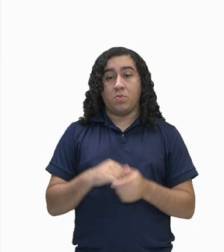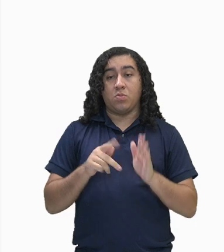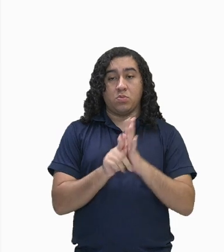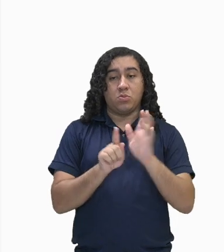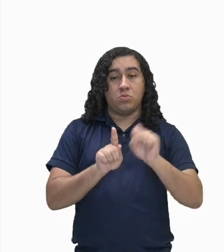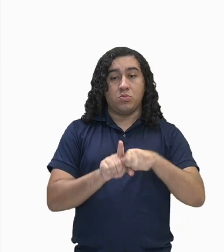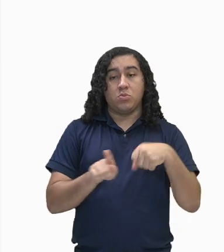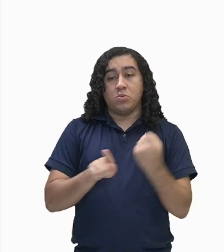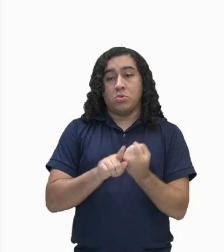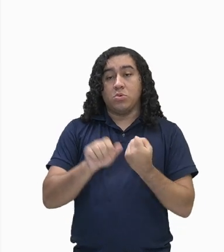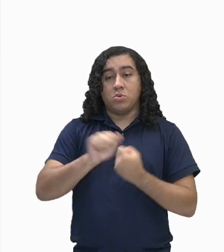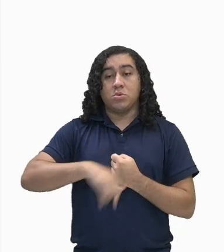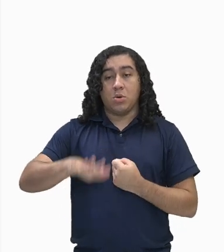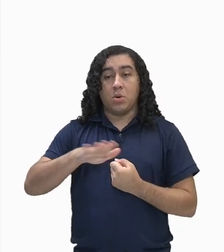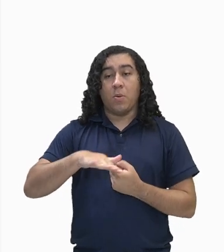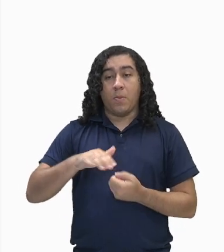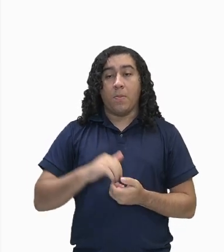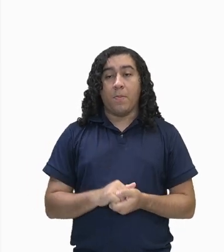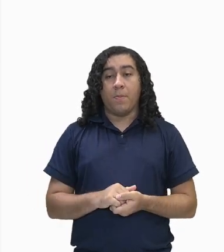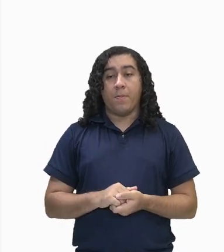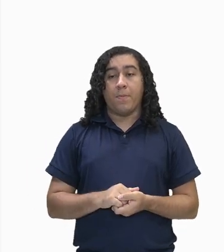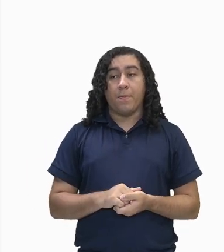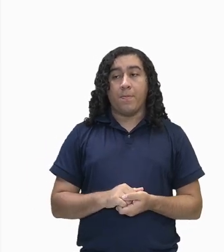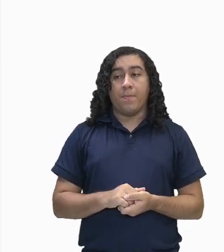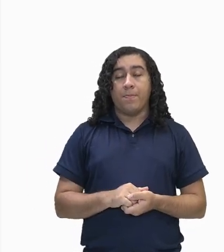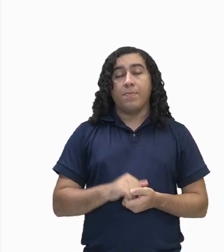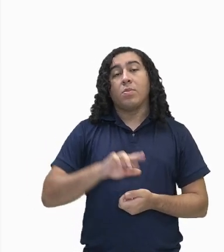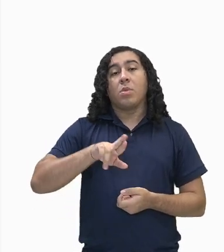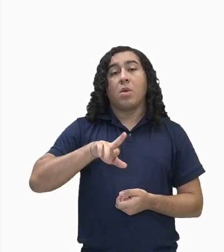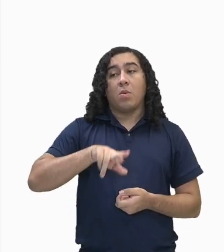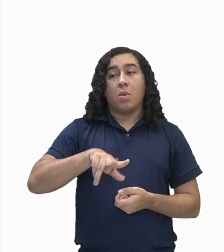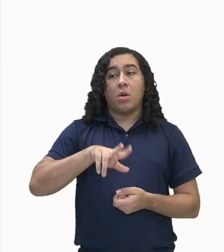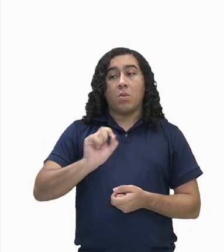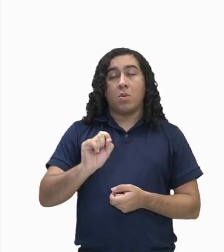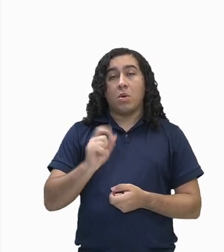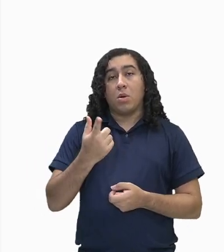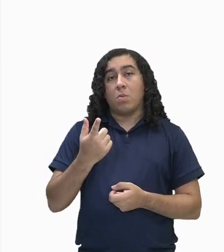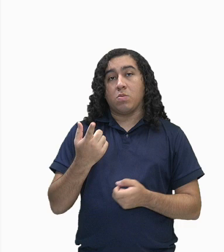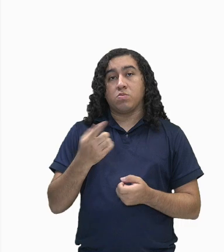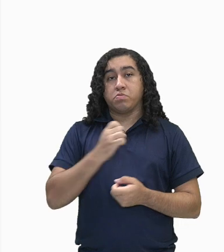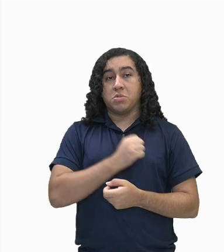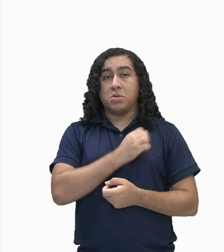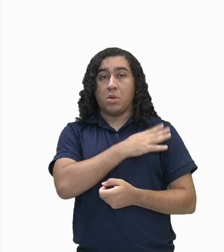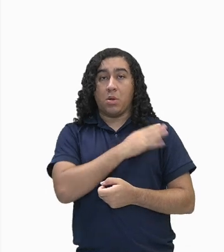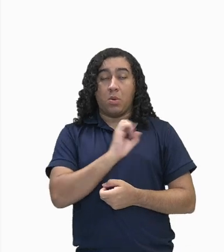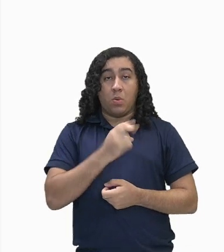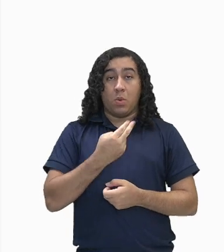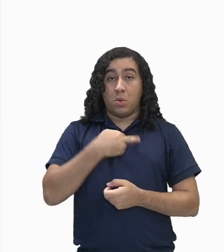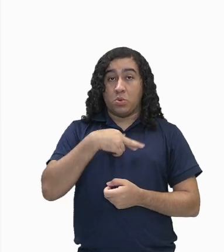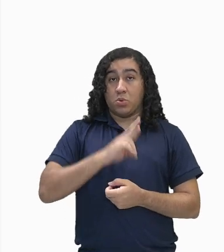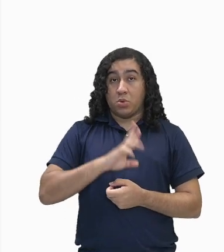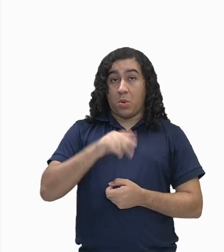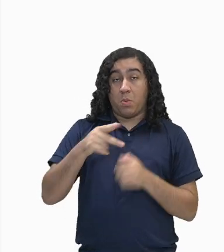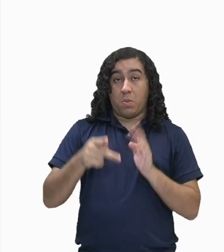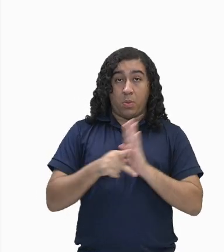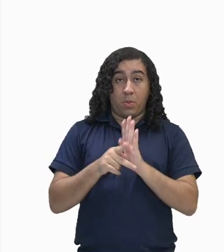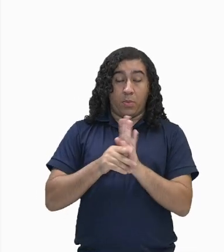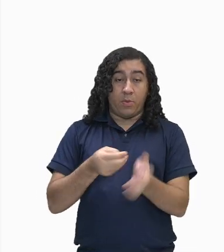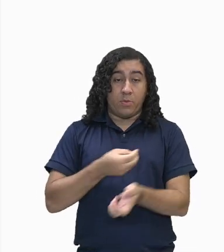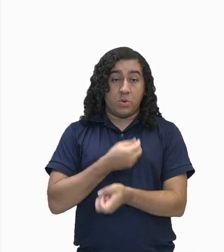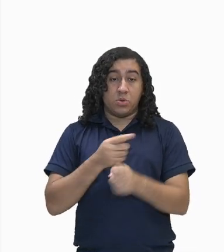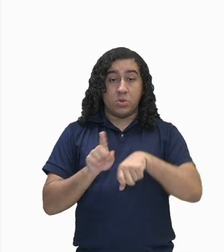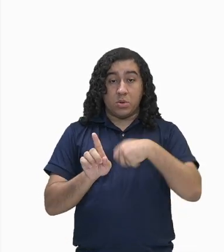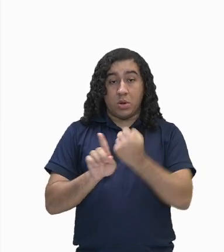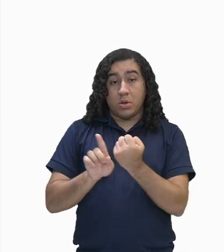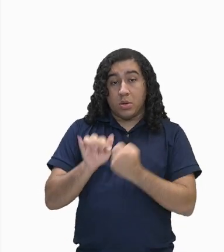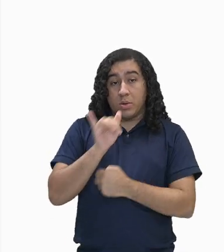si, né, os ritos que não são militares, que não são religiosos, são os ritos que tratam da vida da sociedade, como,